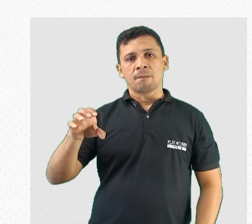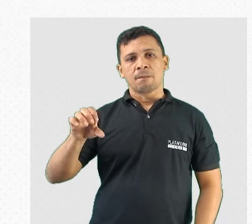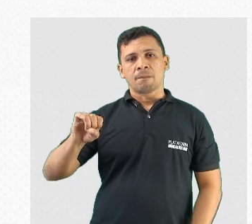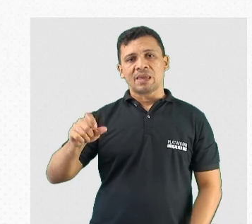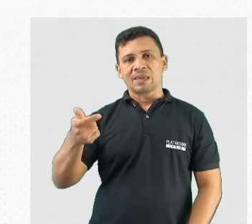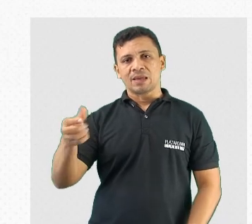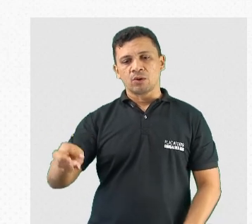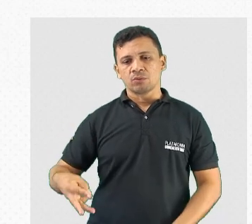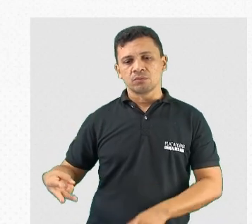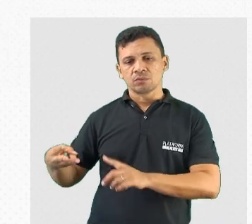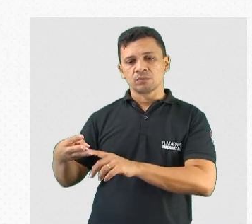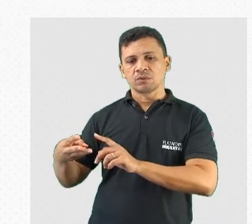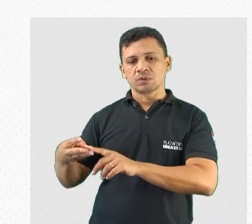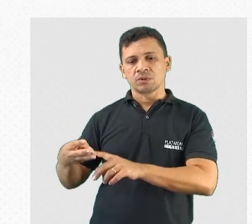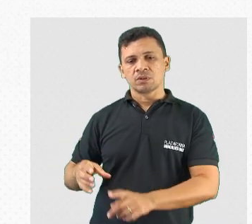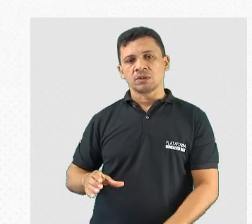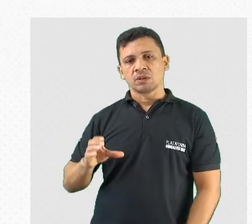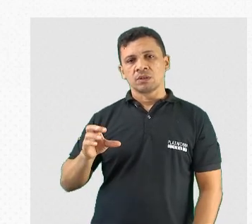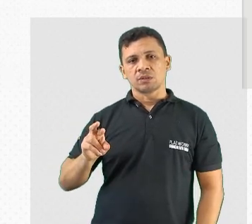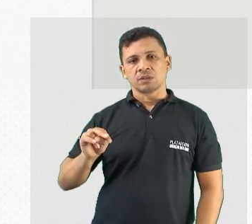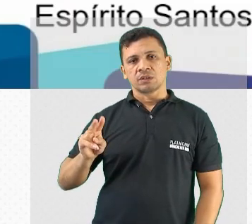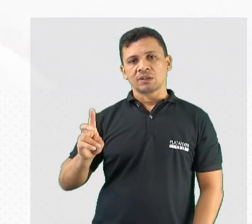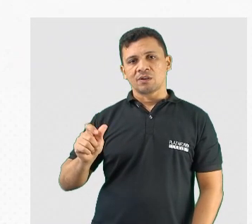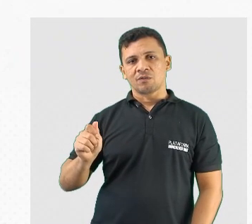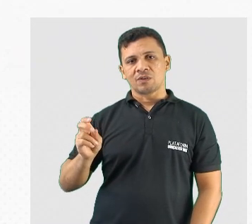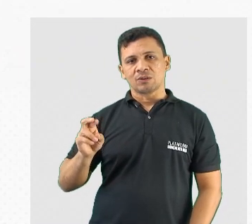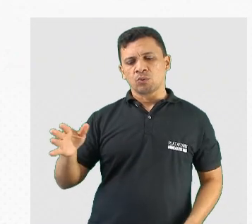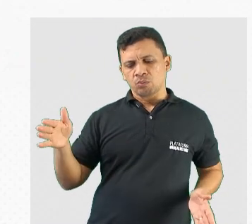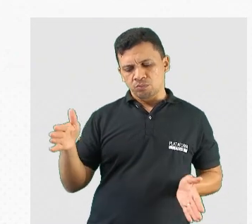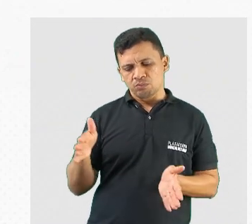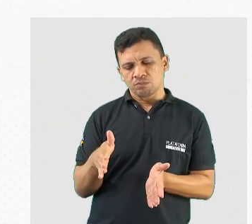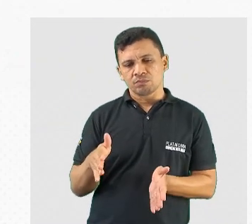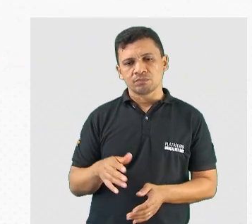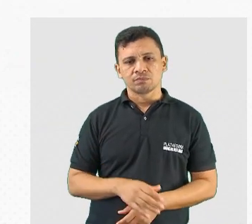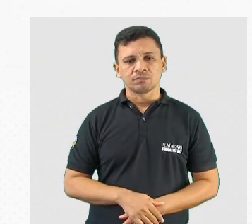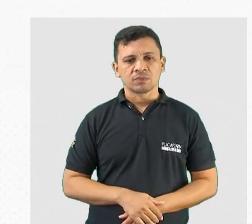e o pequeno, que é o crivador, que faz o repicado. Bom,